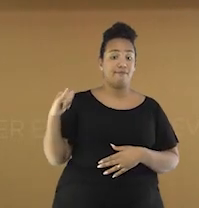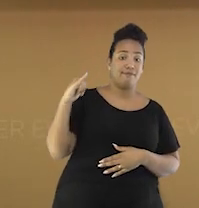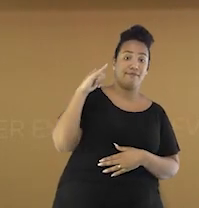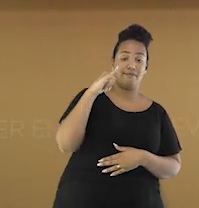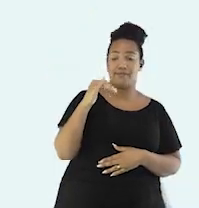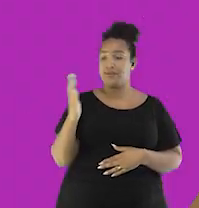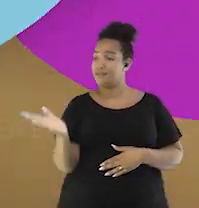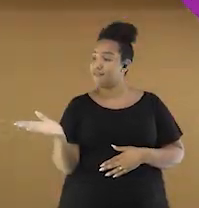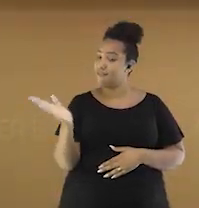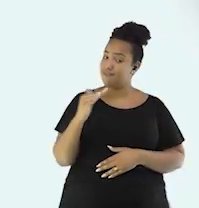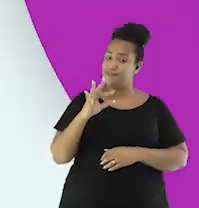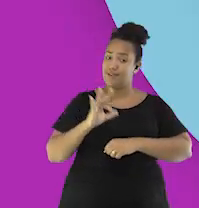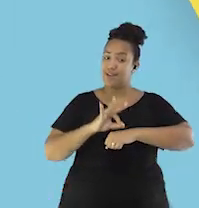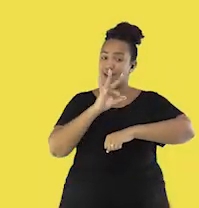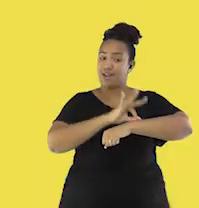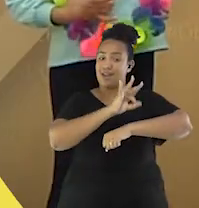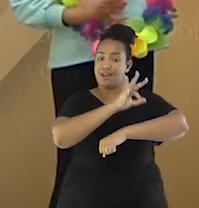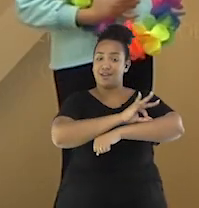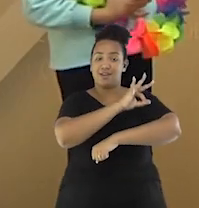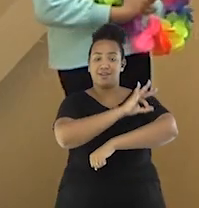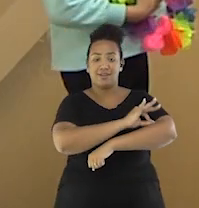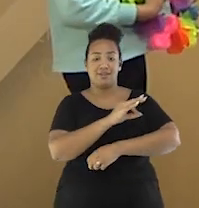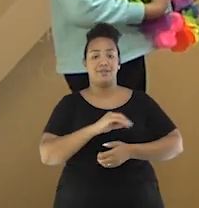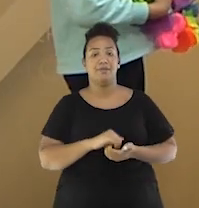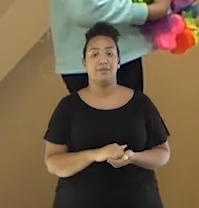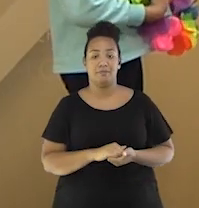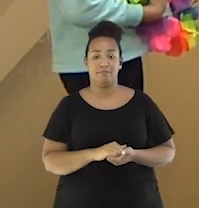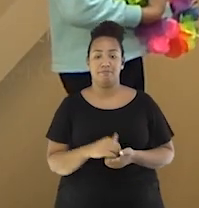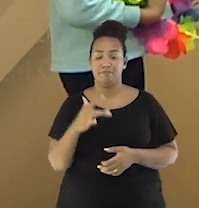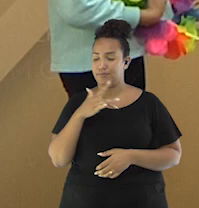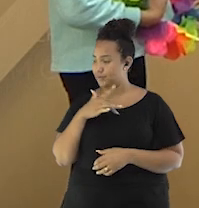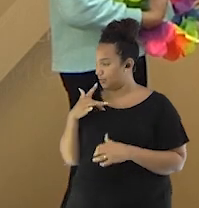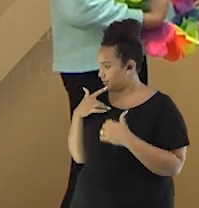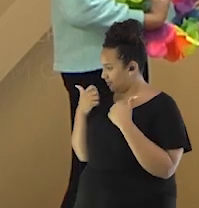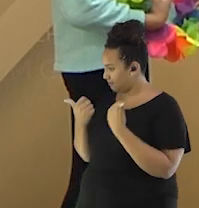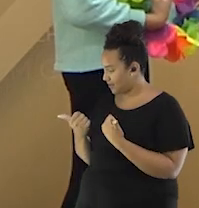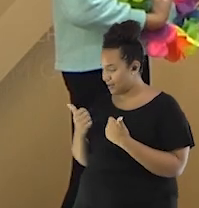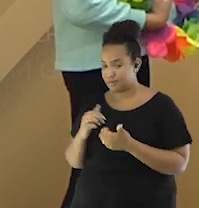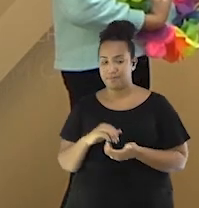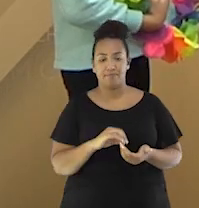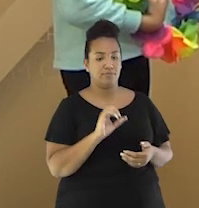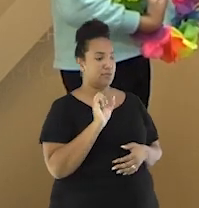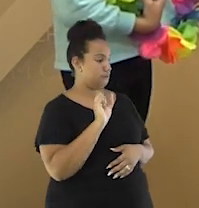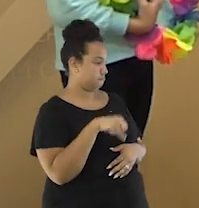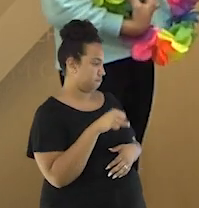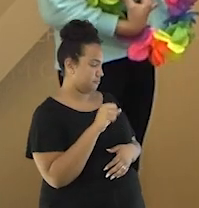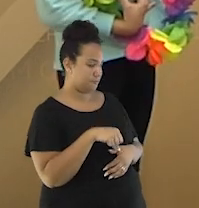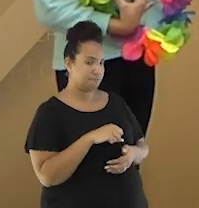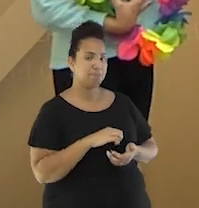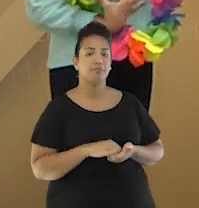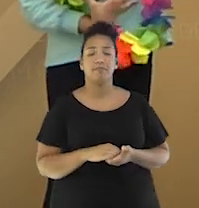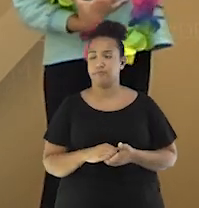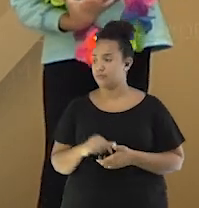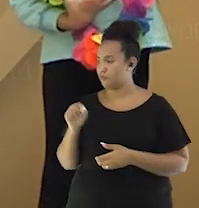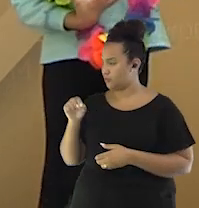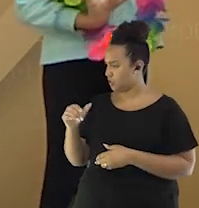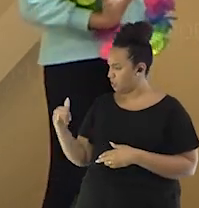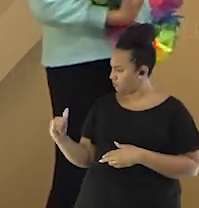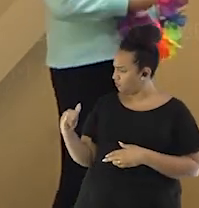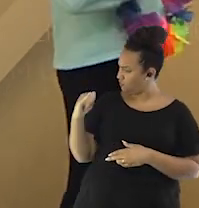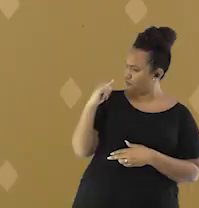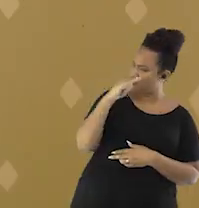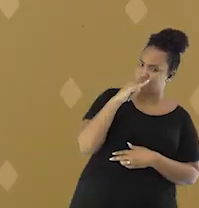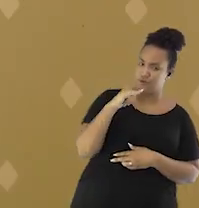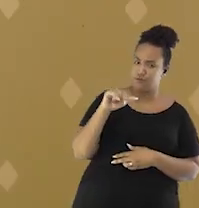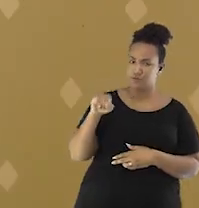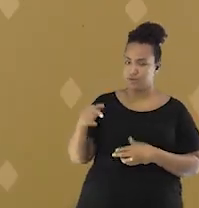Pulga Saltitante! Tudo bom, dona Pulga Saltitante? Sim. Você veio de avião, tô sabendo, hein? Tá chique? Tá animada